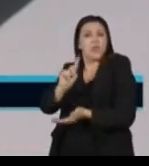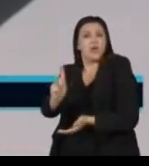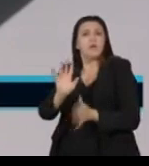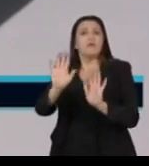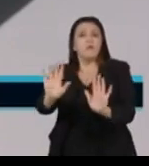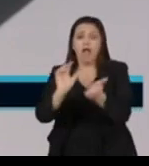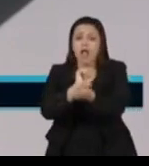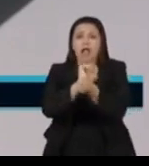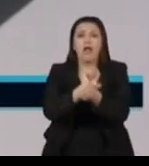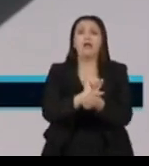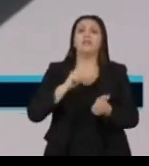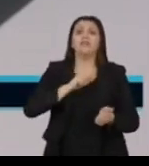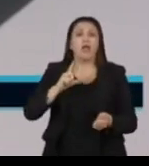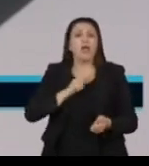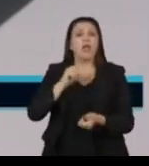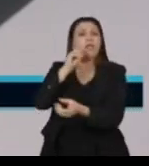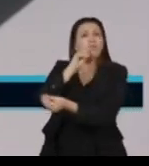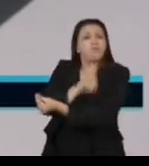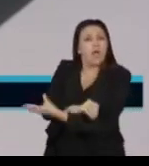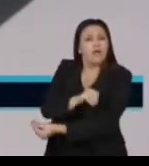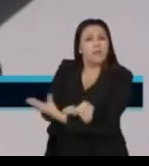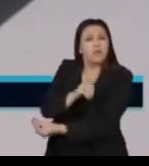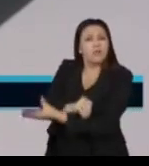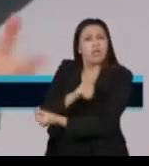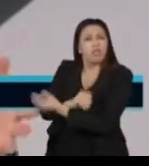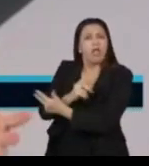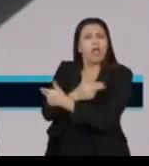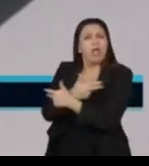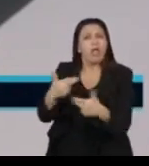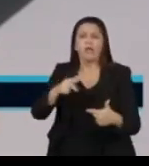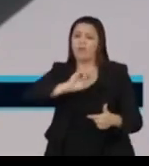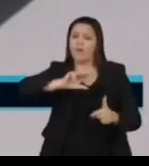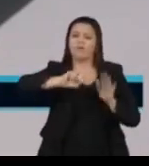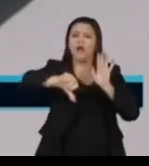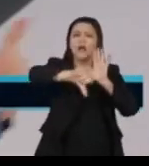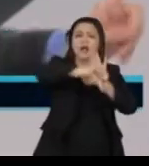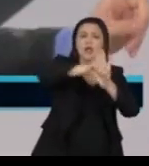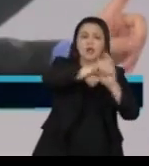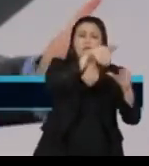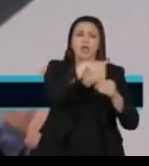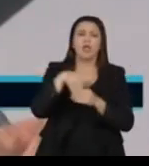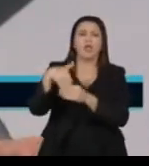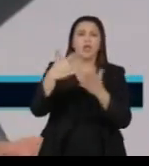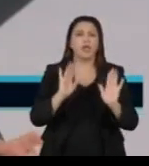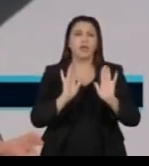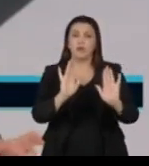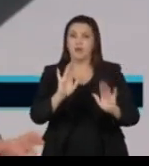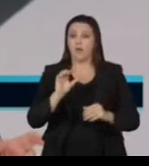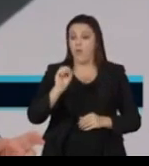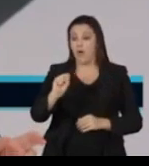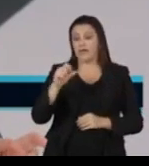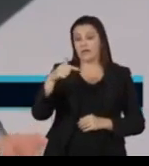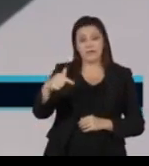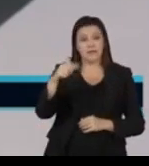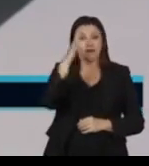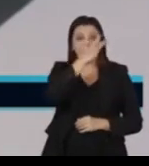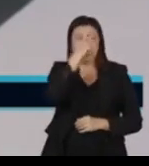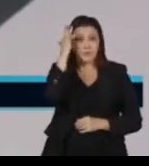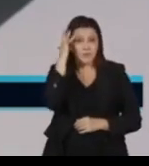tem corrupção, tem muita coisa lá dentro que vai além de crimes eleitorais ou outras coisas. Isso sem contar que tem 87 pessoas